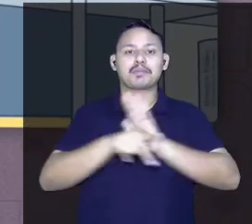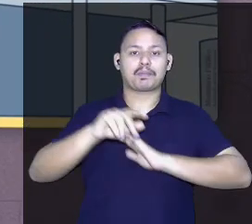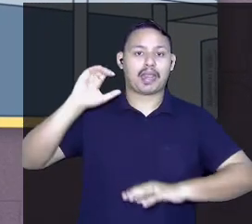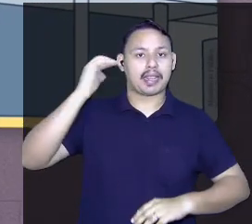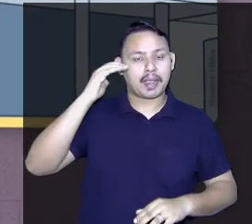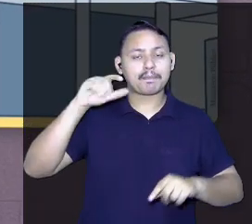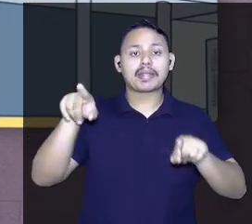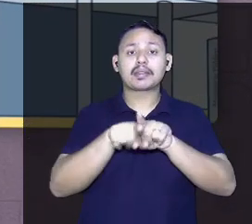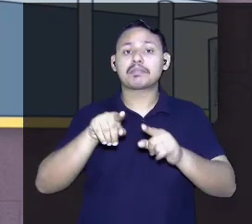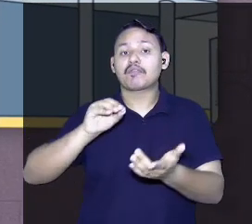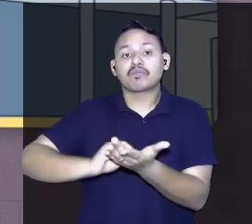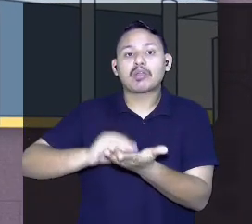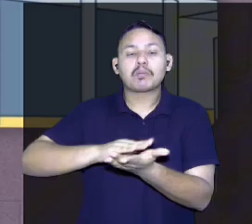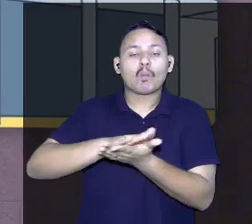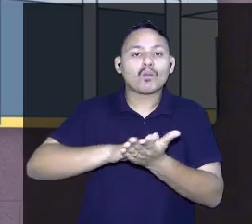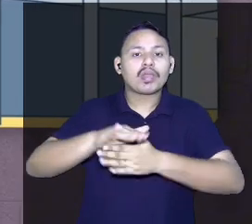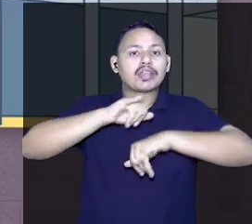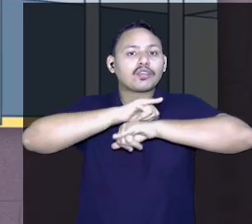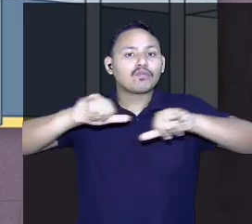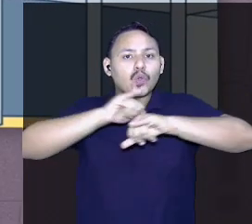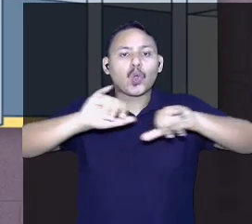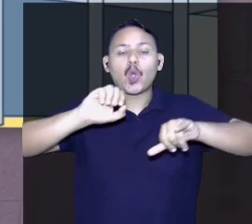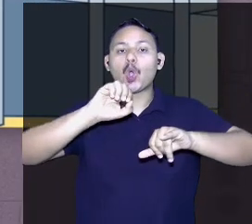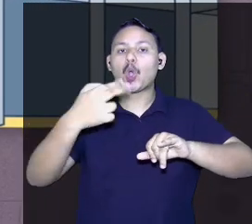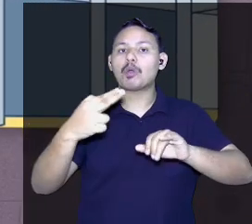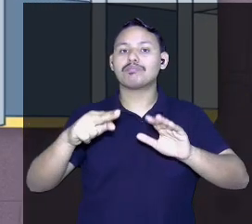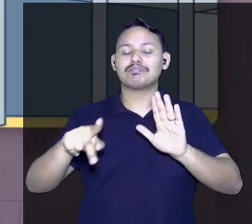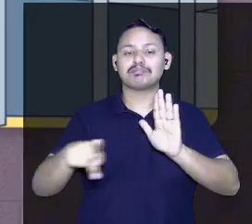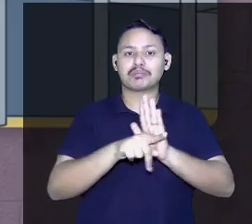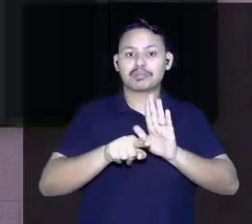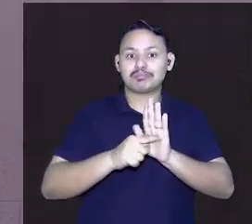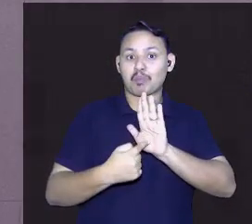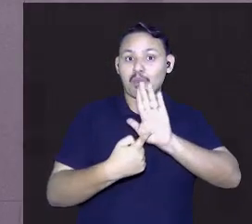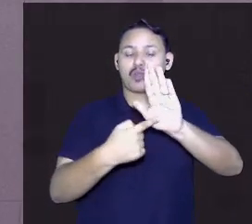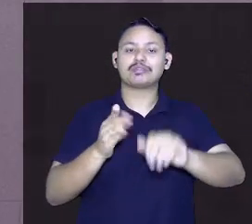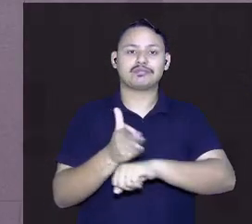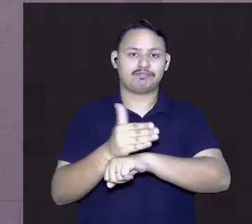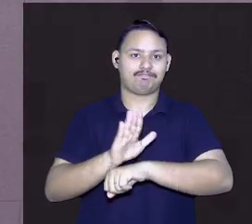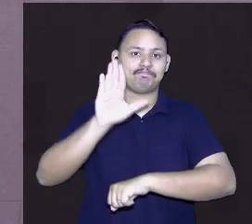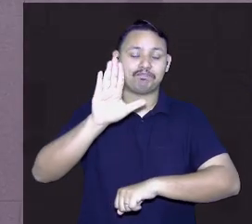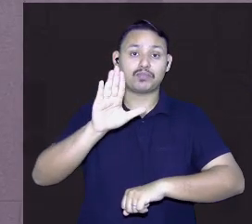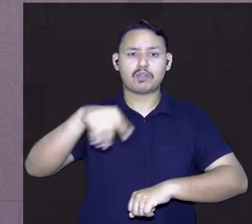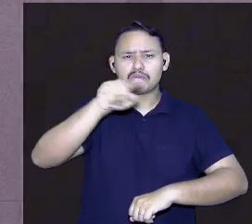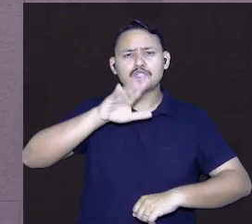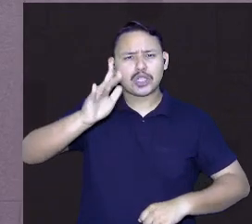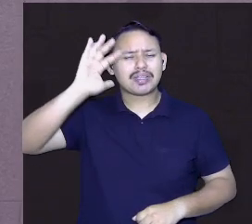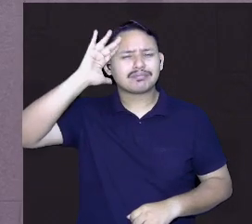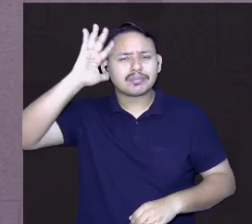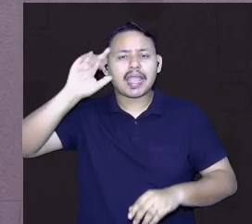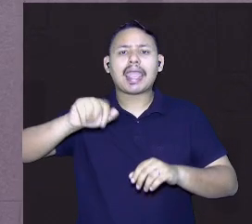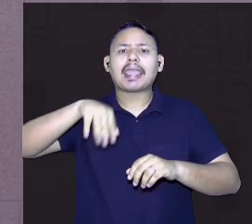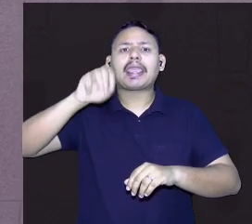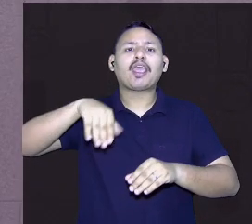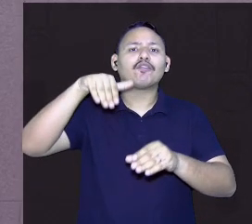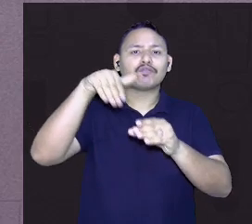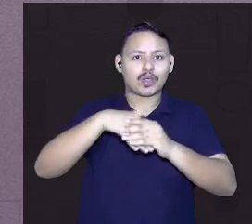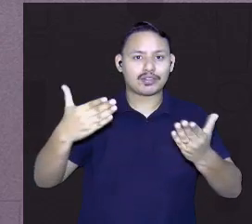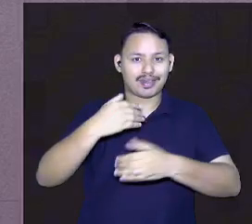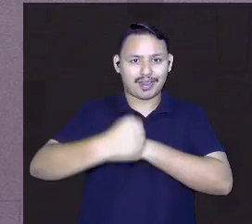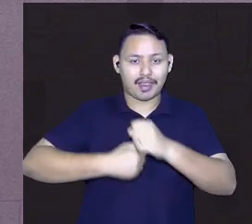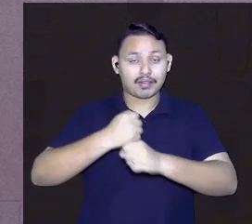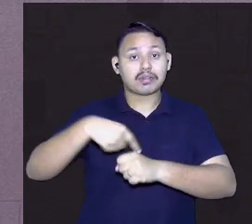efetivos de campanha, além de divulgação ou promoção da candidatura de terceiros. E aí, já pensou em quem vai votar esse